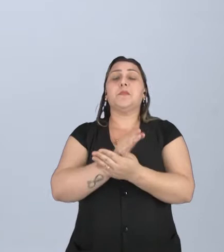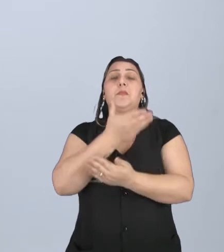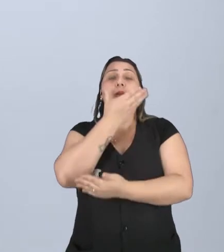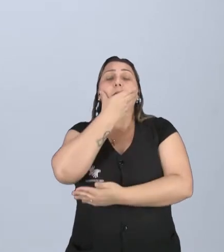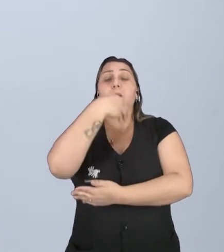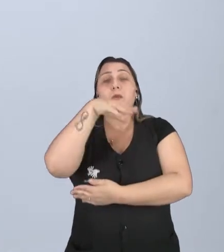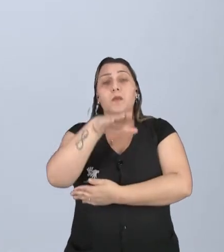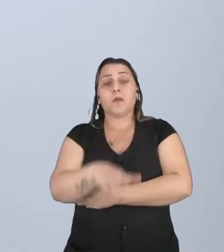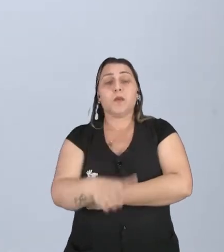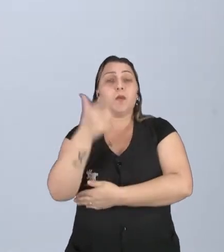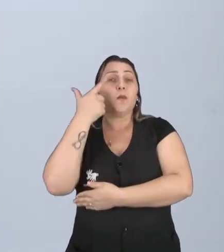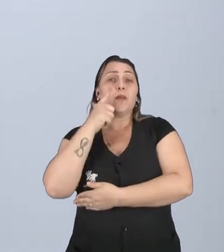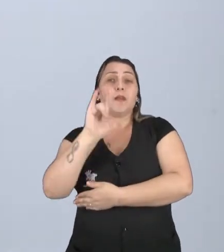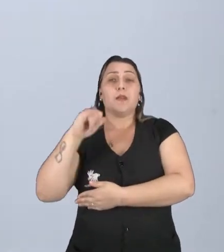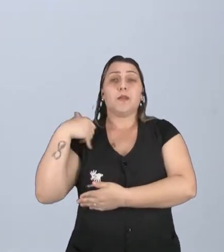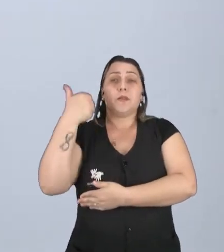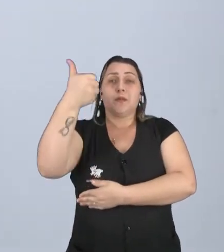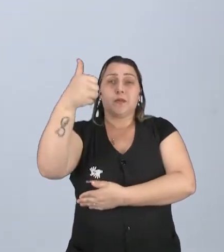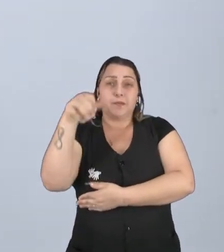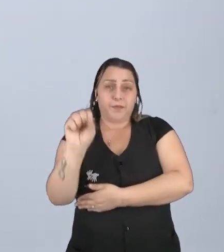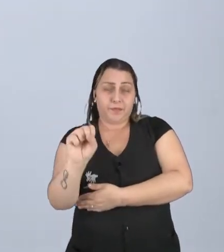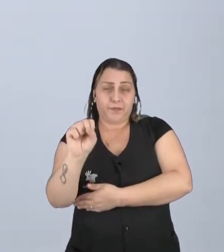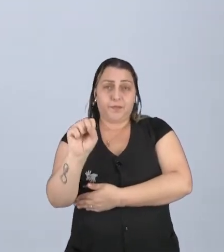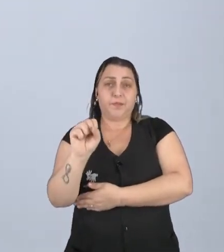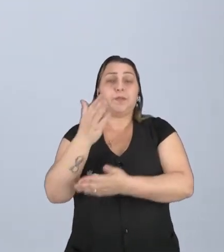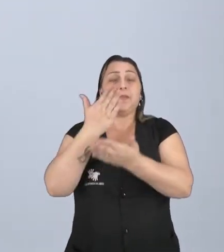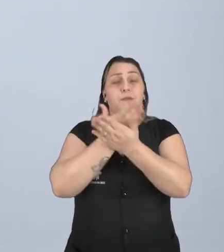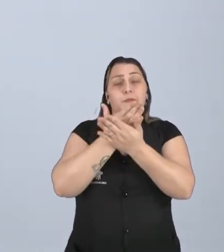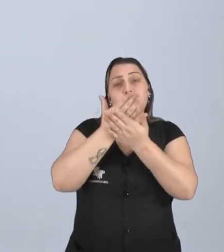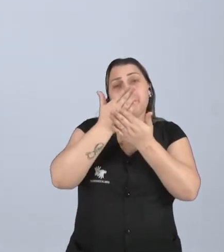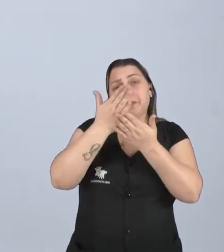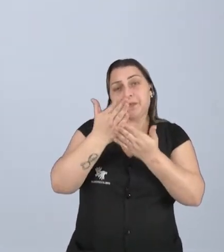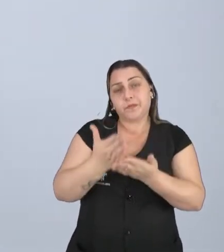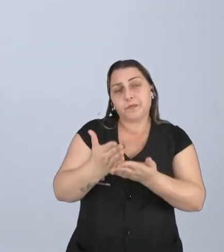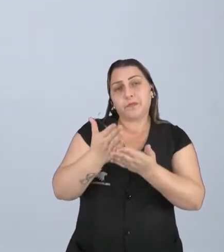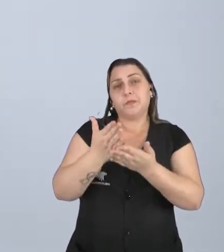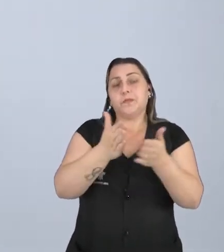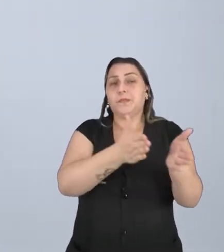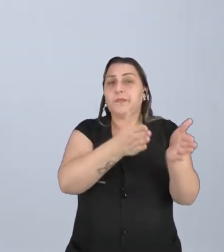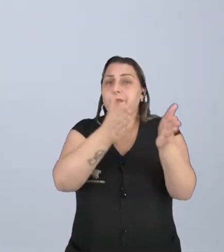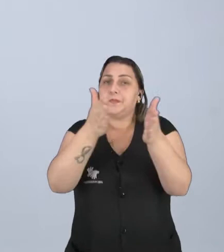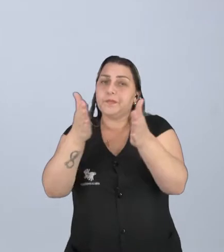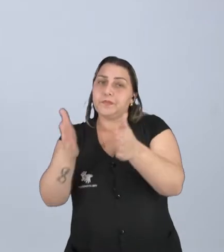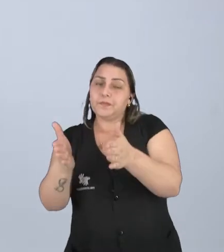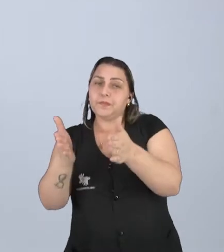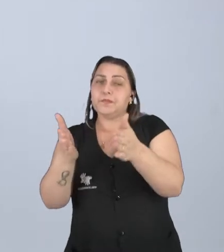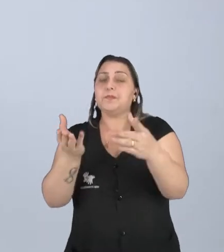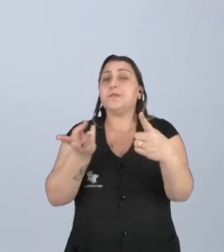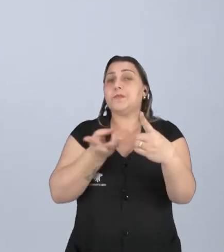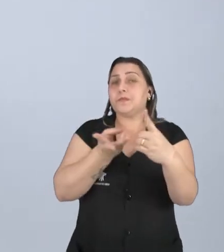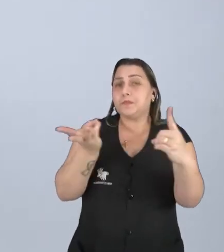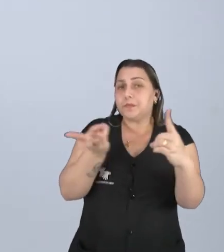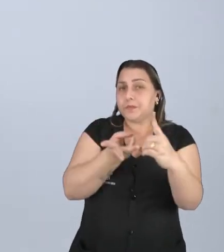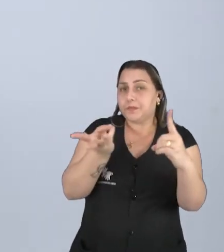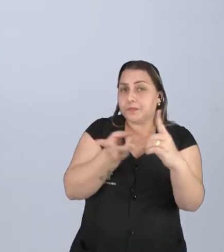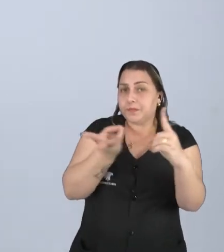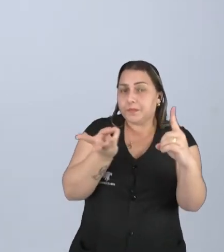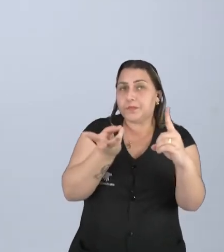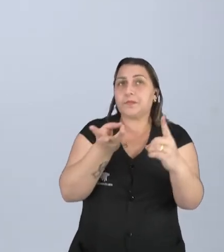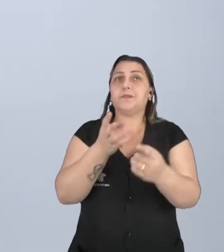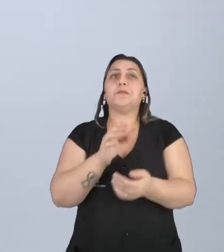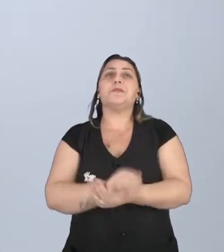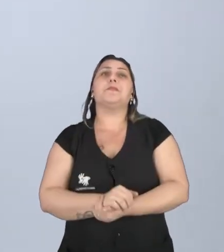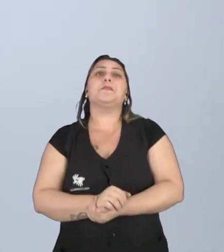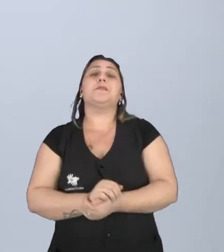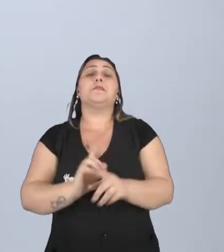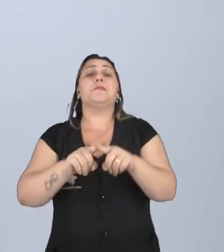ele alcançasse, então, a maioridade. Começa-se, então, esse período conhecido como período regencial, né?